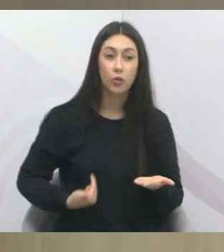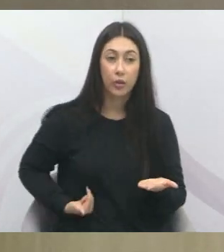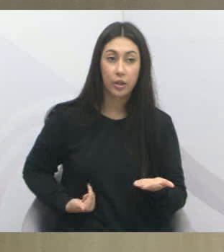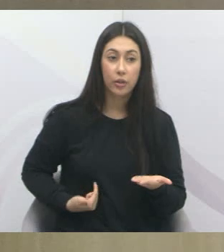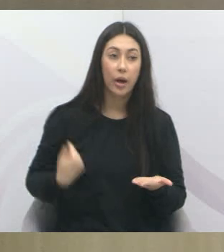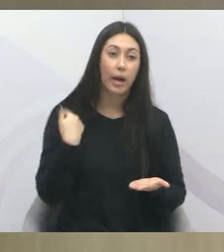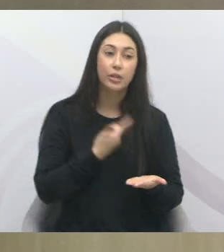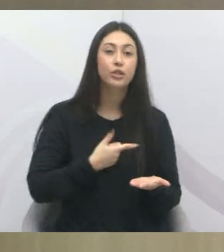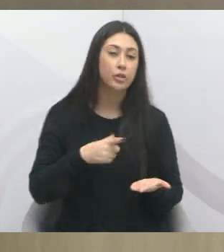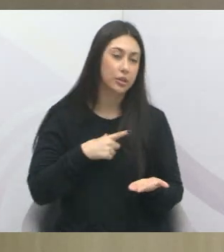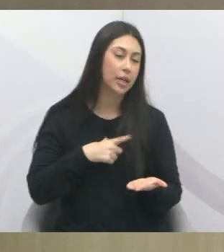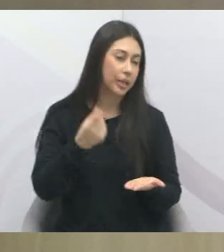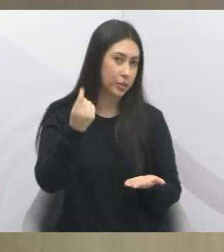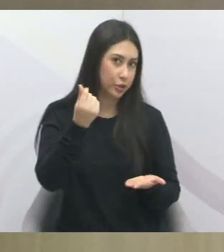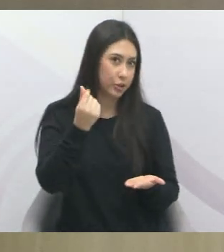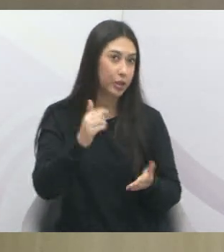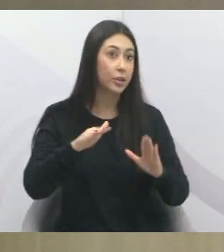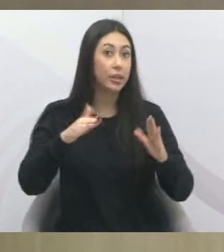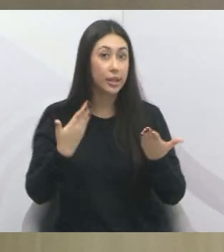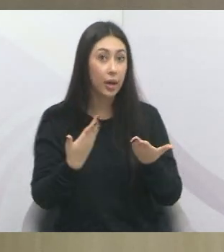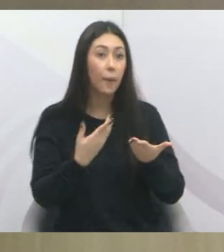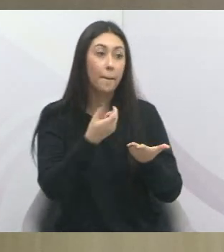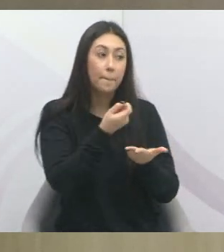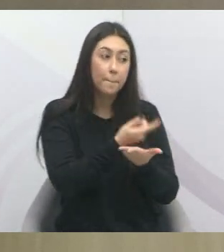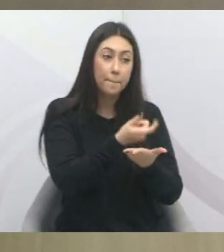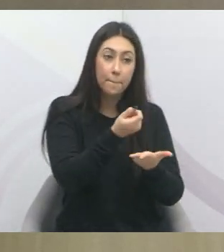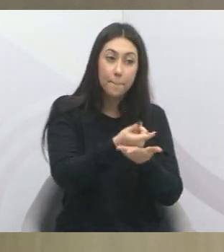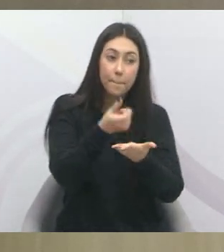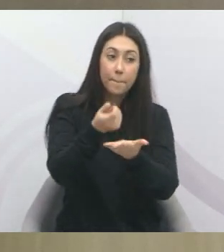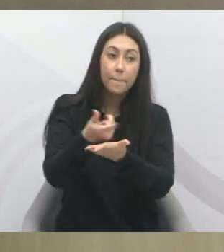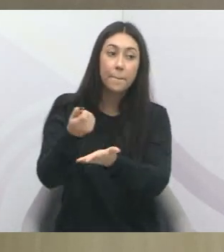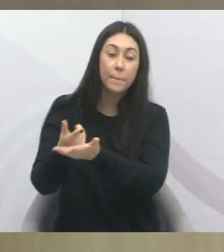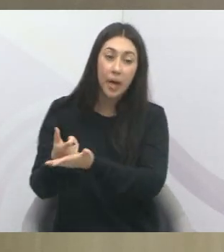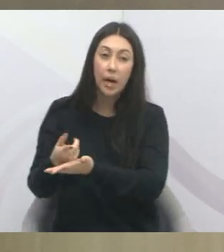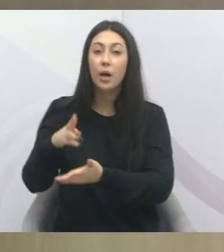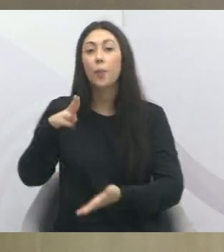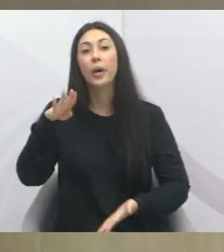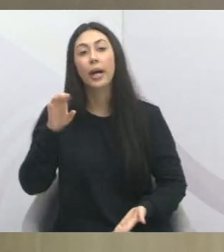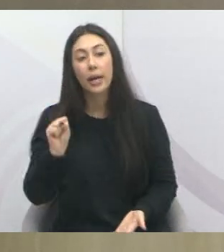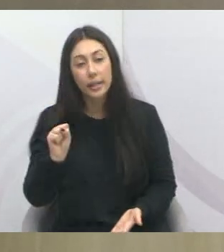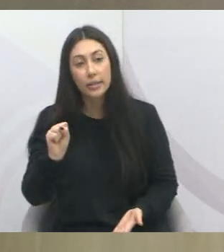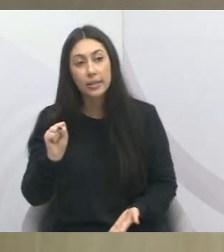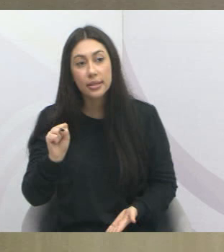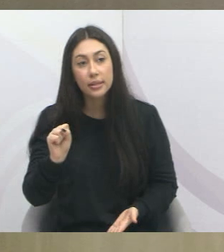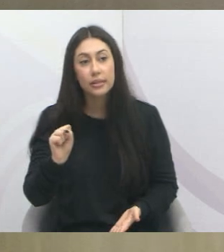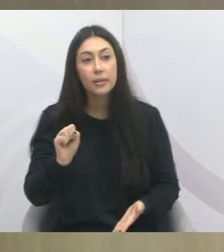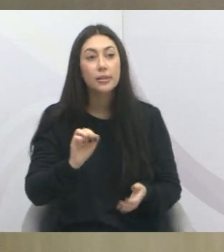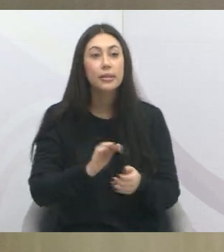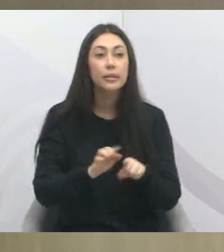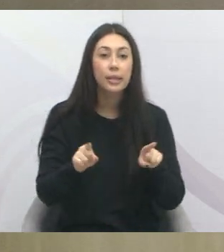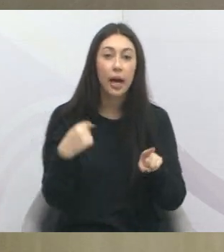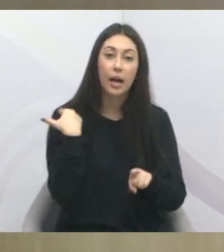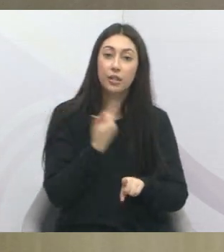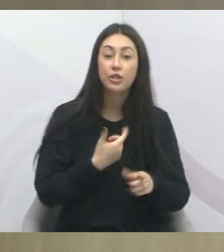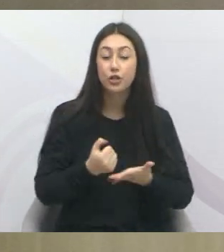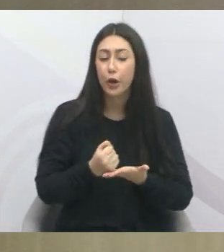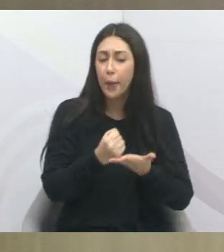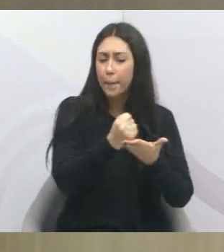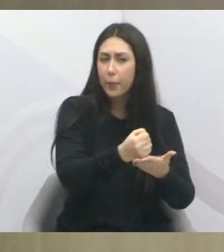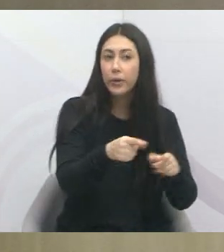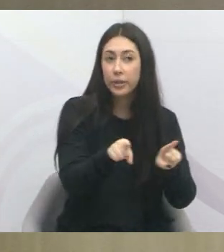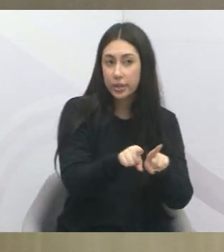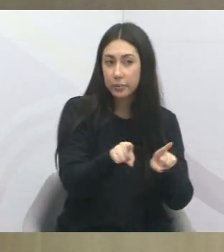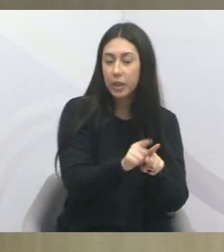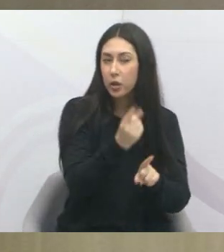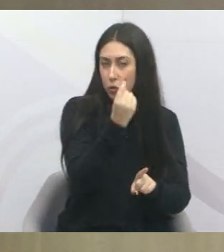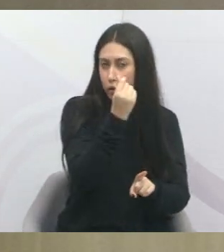recebe um montante. Então, ele financia as unidades básicas e a gente complementa com o